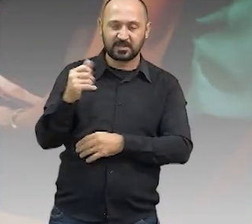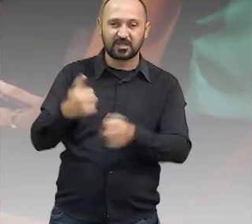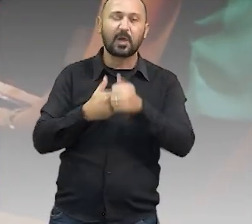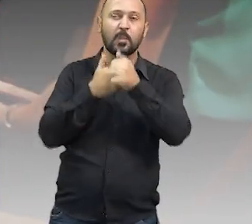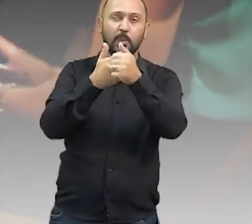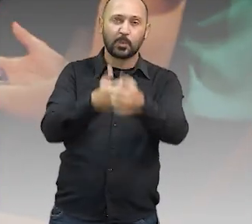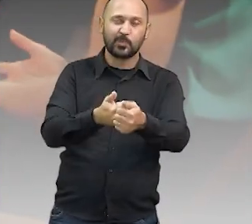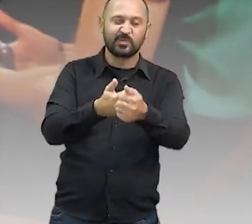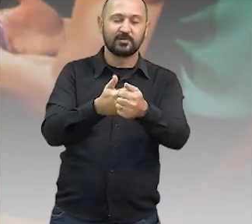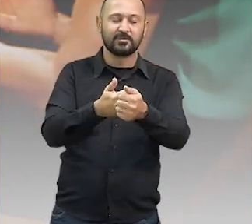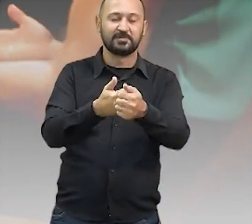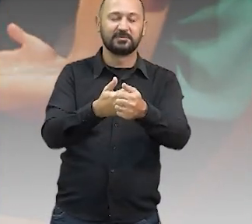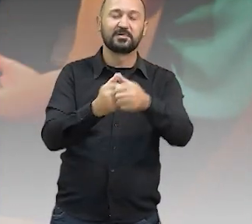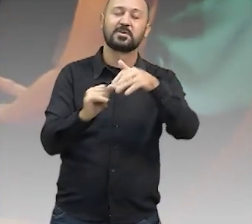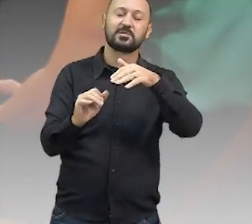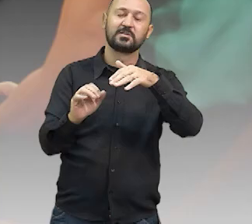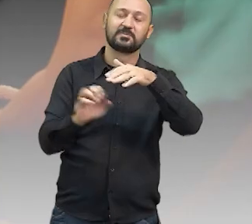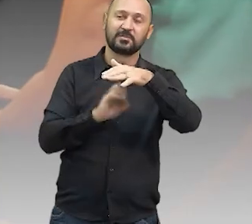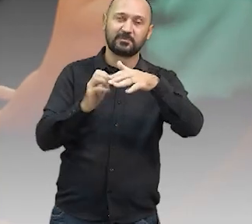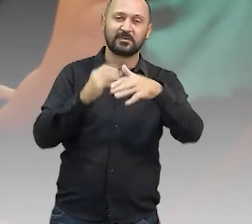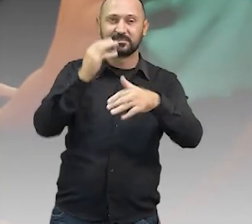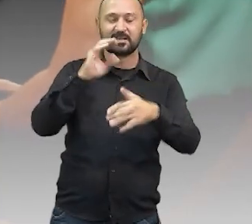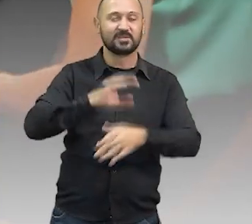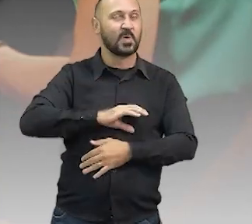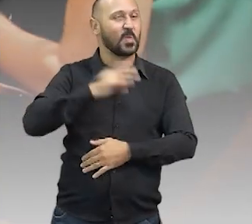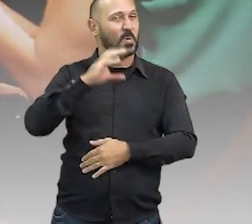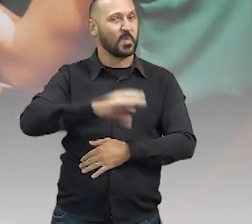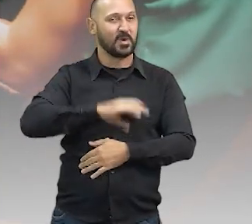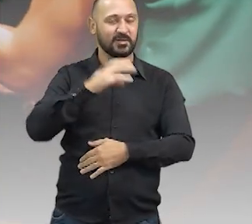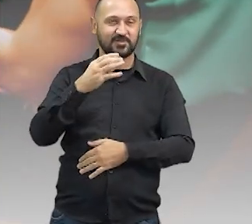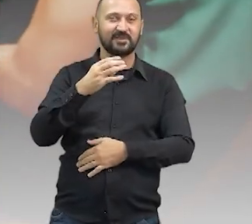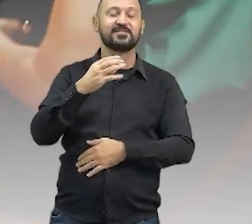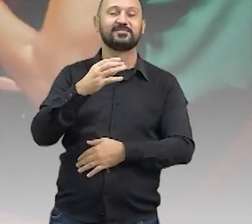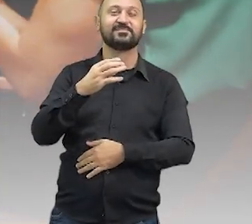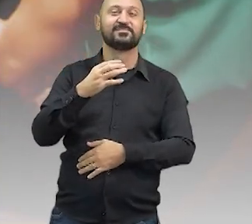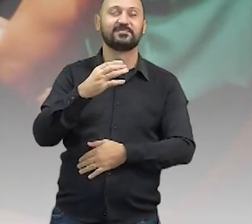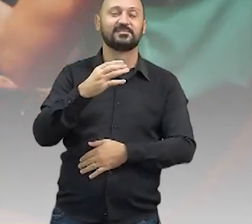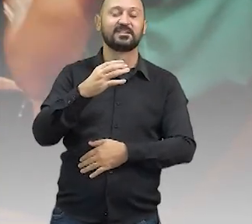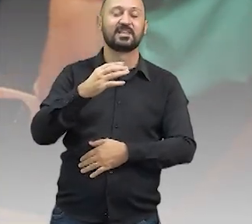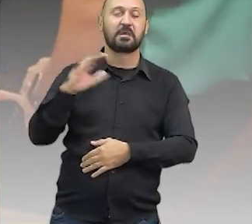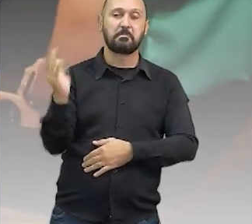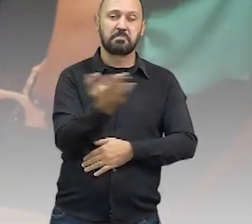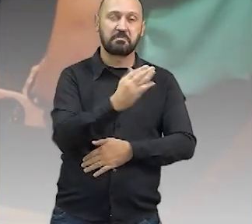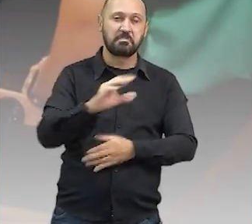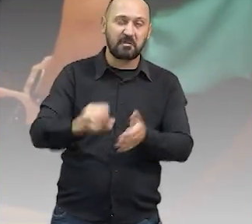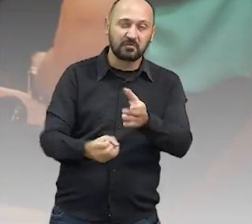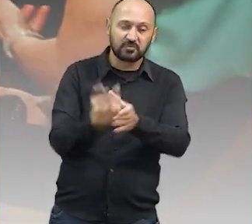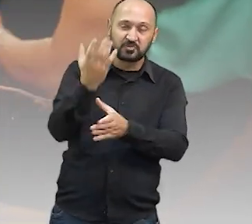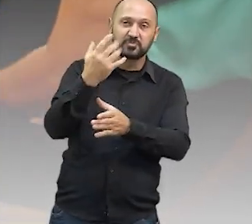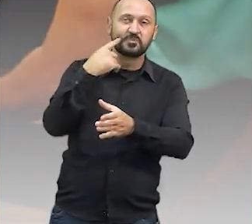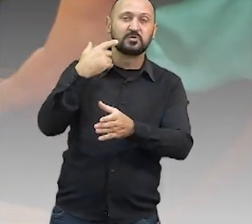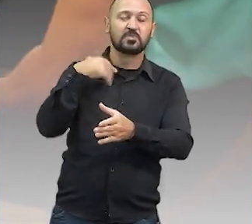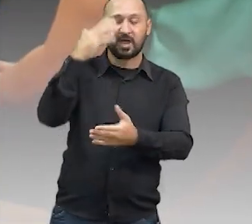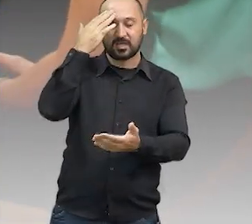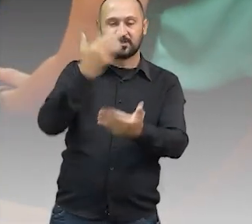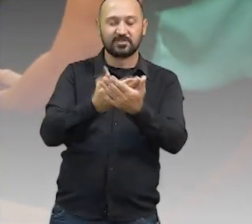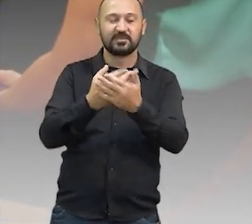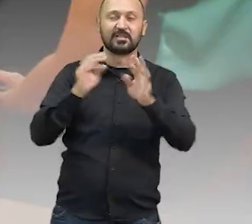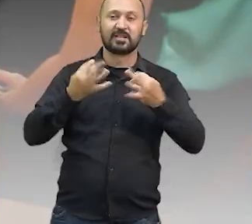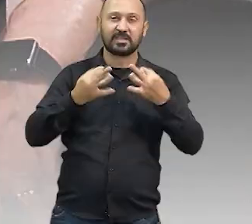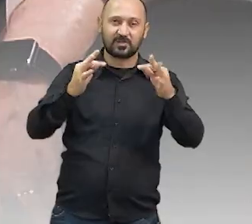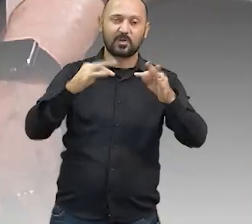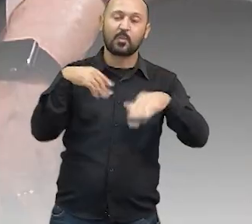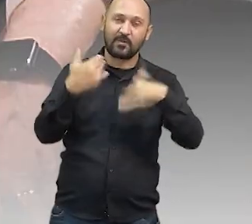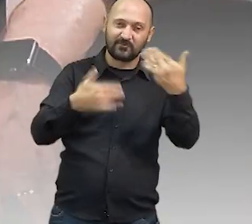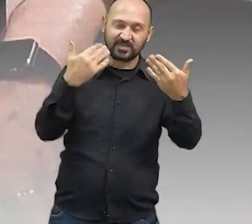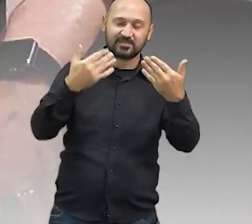veículo de comunicação que o senhor corajosamente fundou, também apostando na tecnologia e no avanço